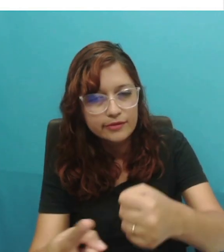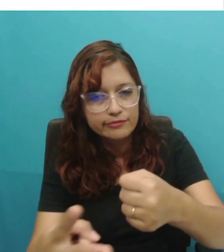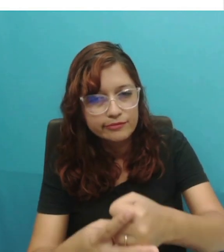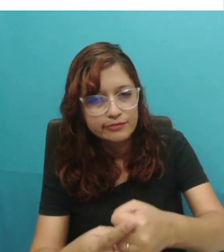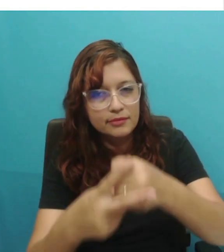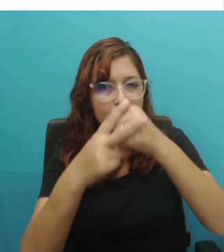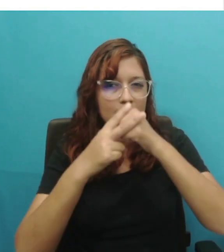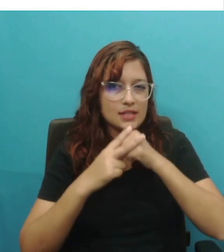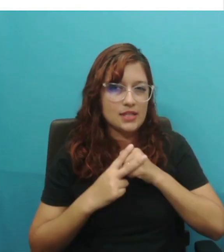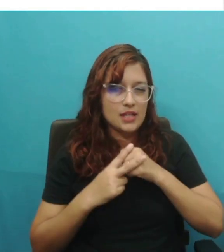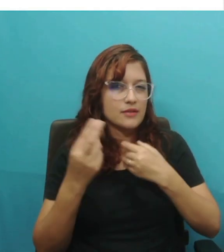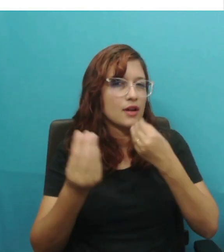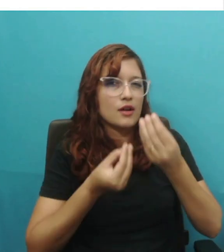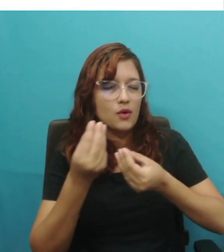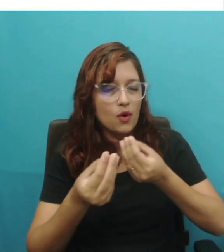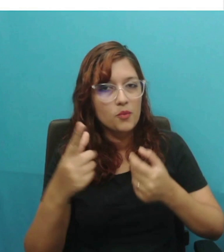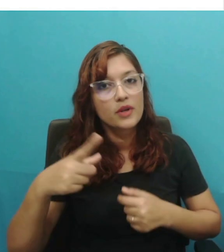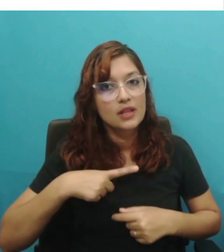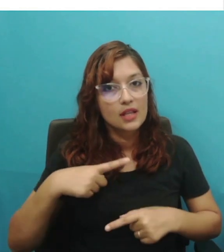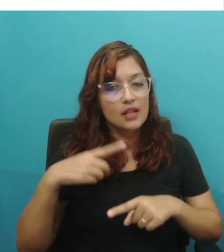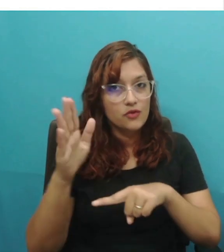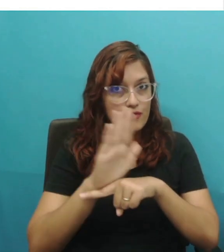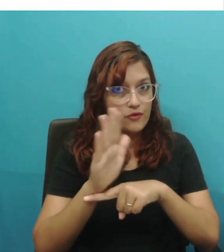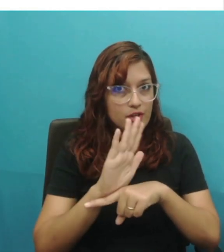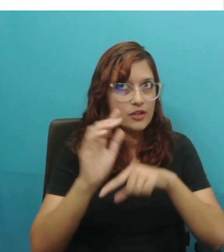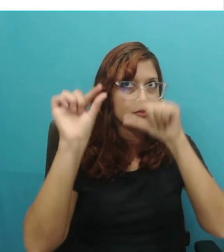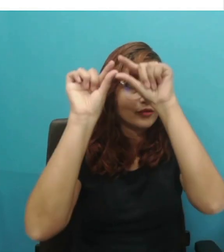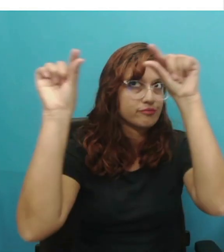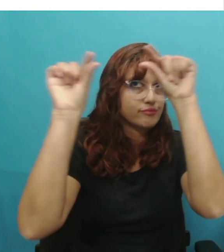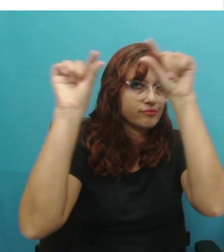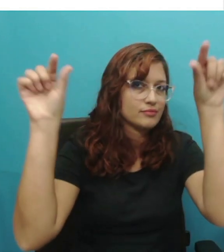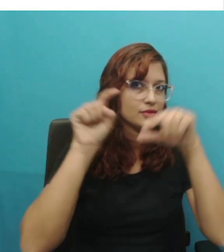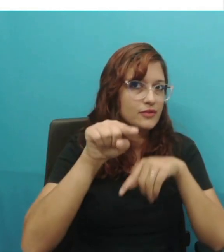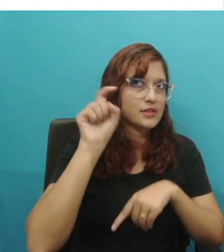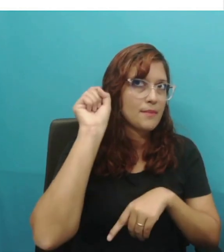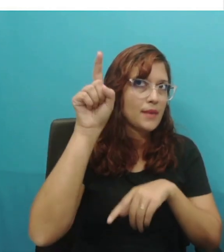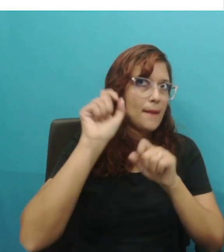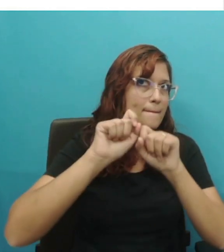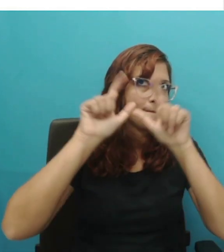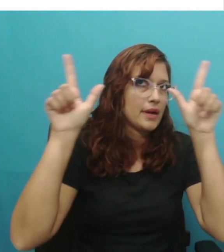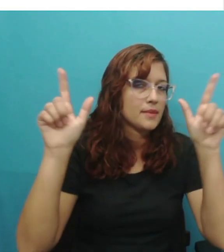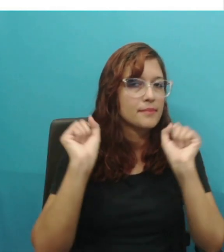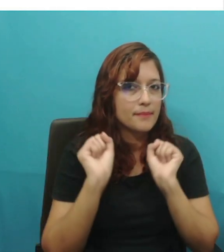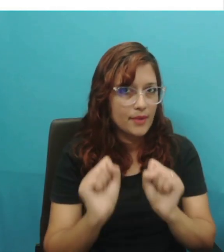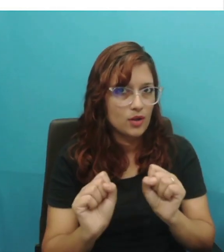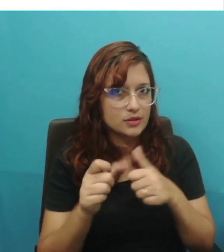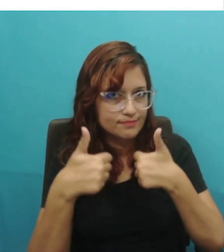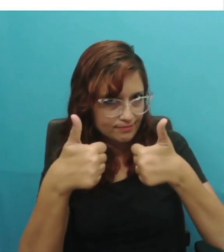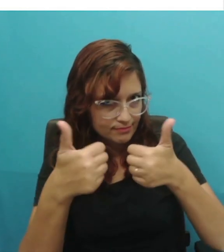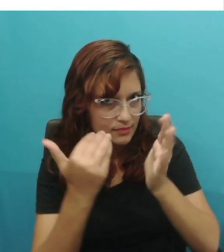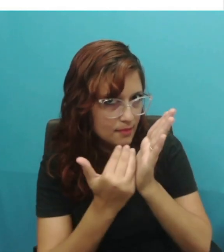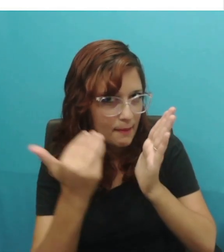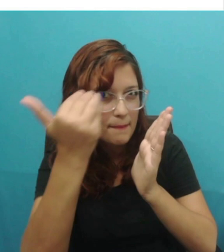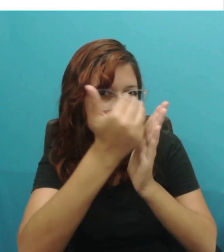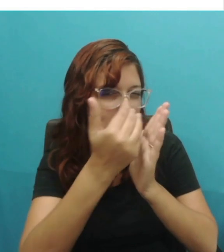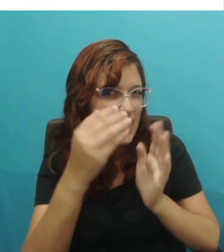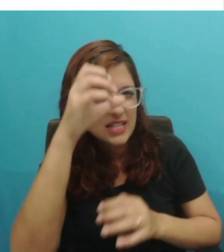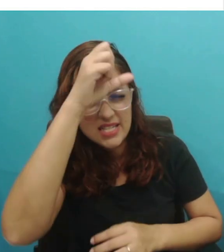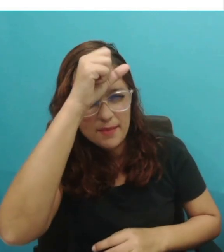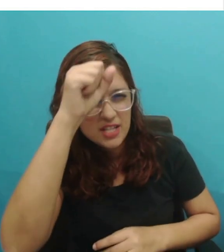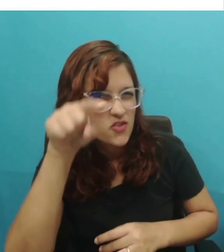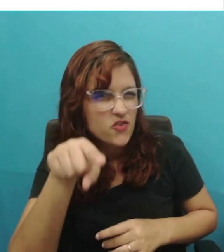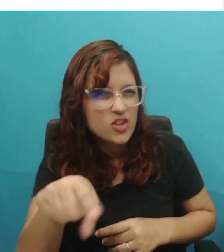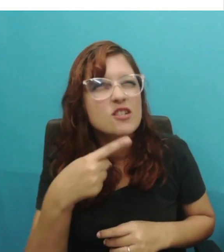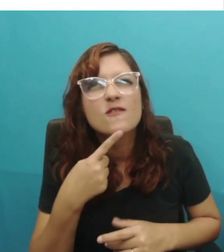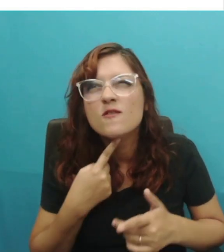Sobre voz ativa e voz passiva, tem um vídeo também, vou deixar aqui no card e você pode clicar